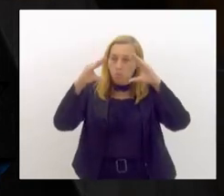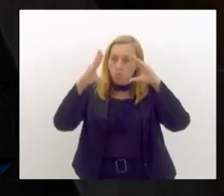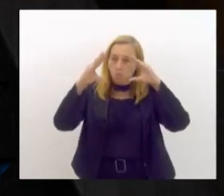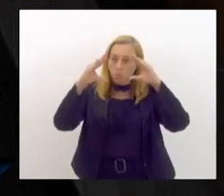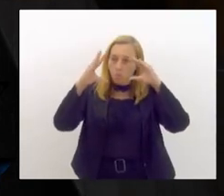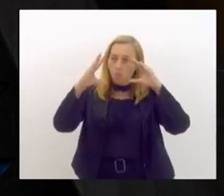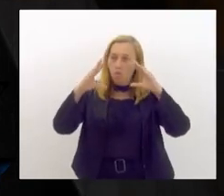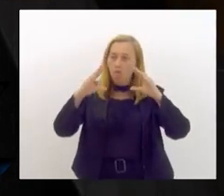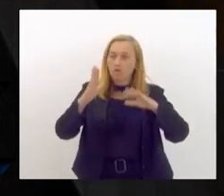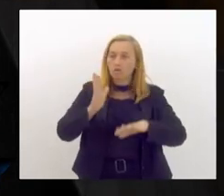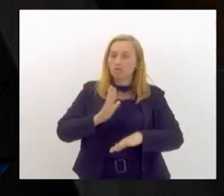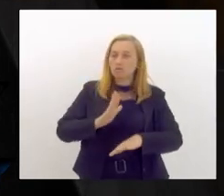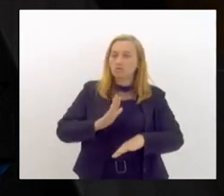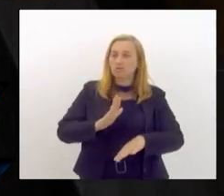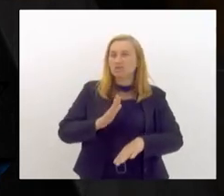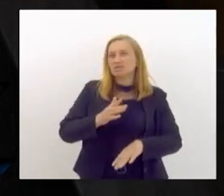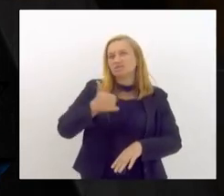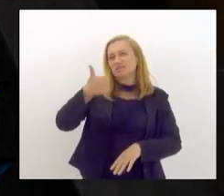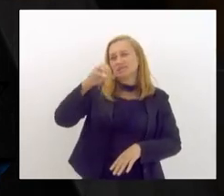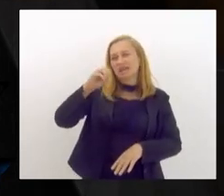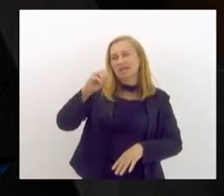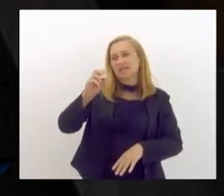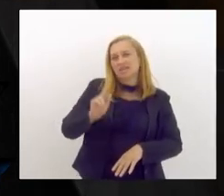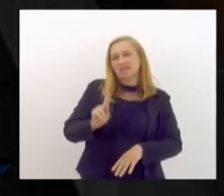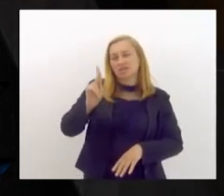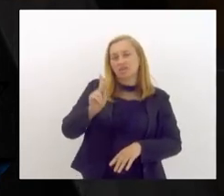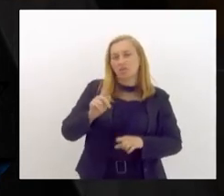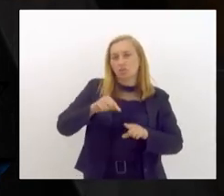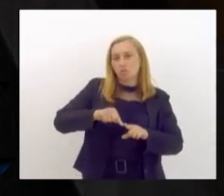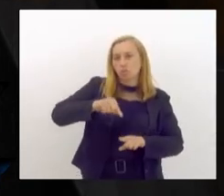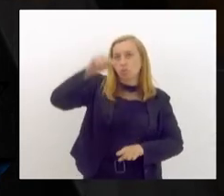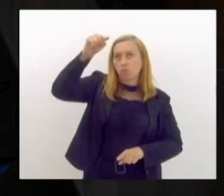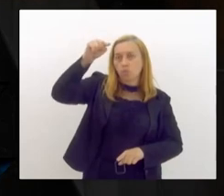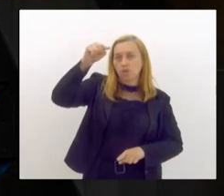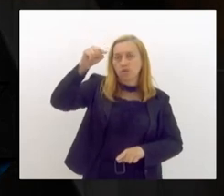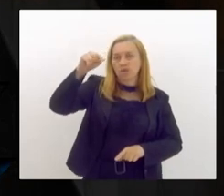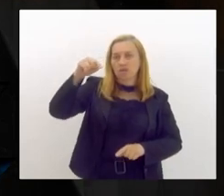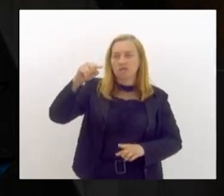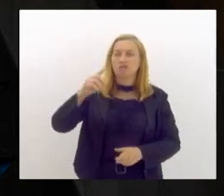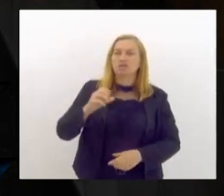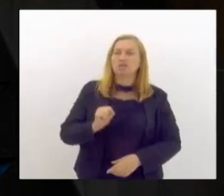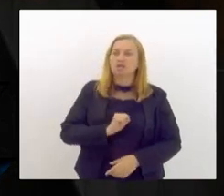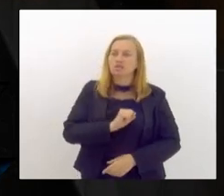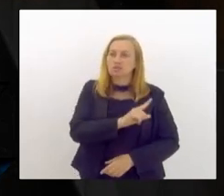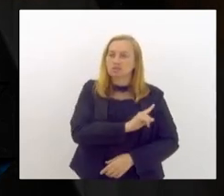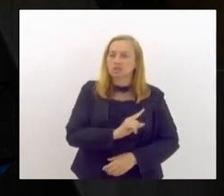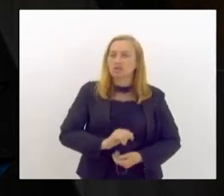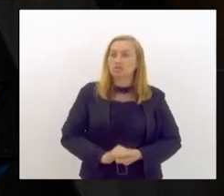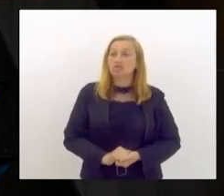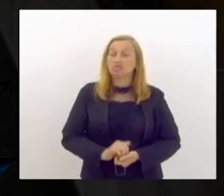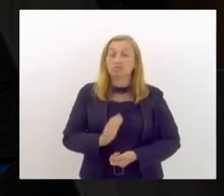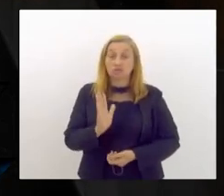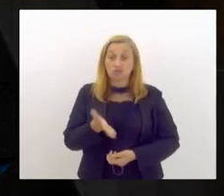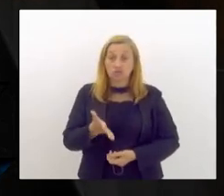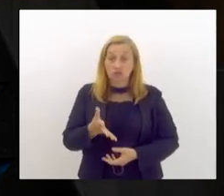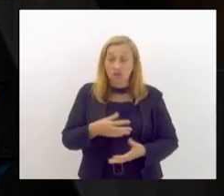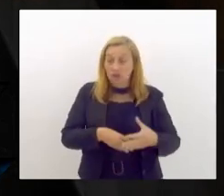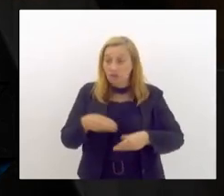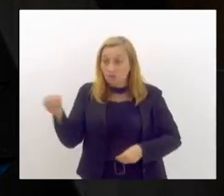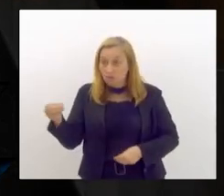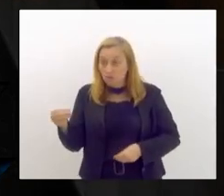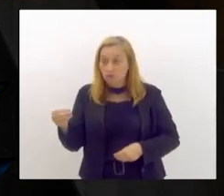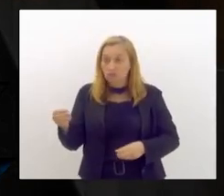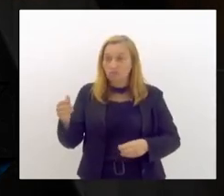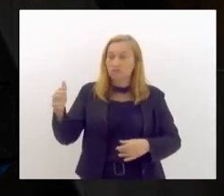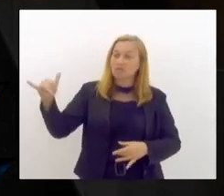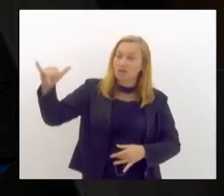10 quilômetros de altura, que estaciona em cima de São Gonçalo, que já é a fuga da rota dos